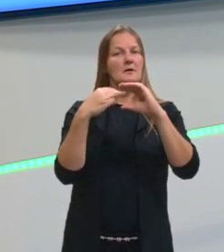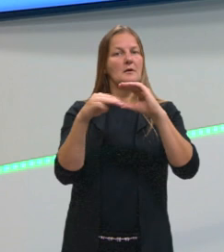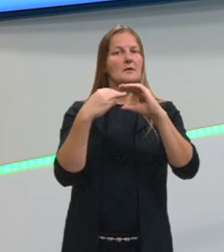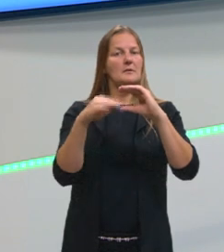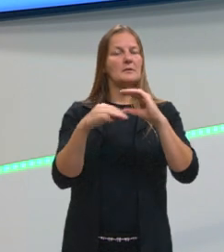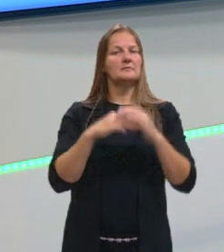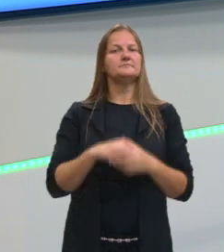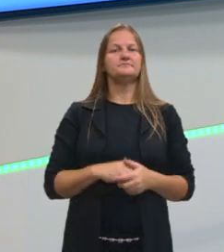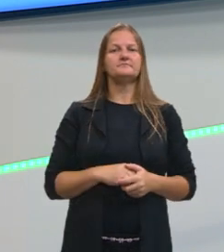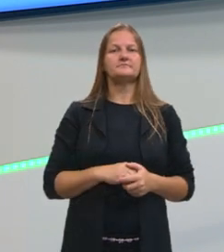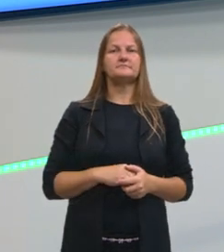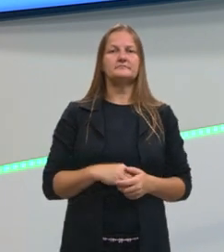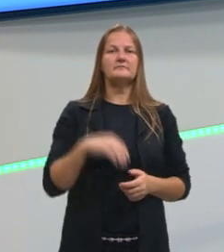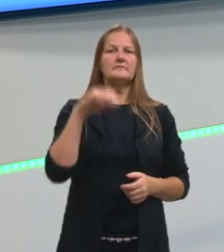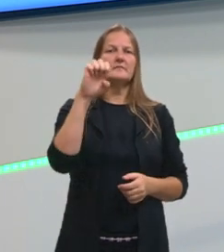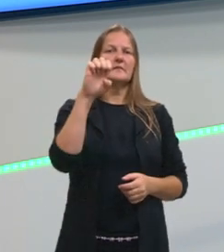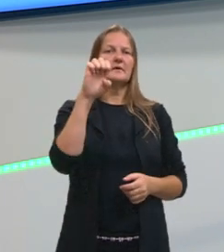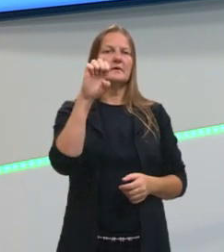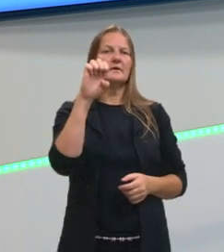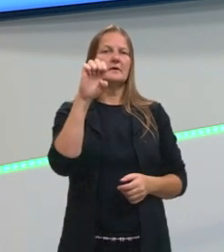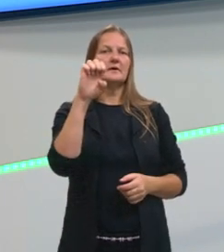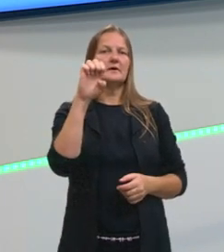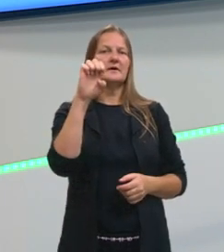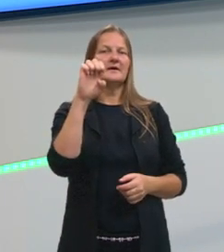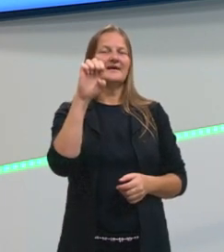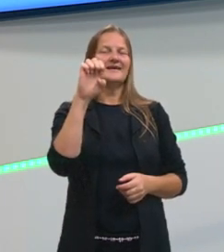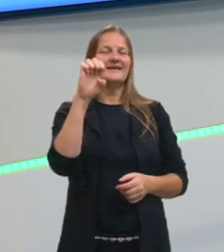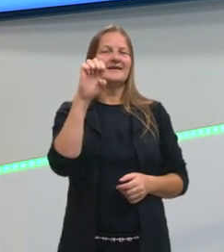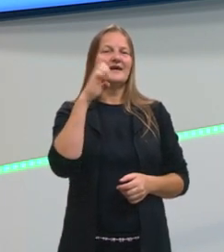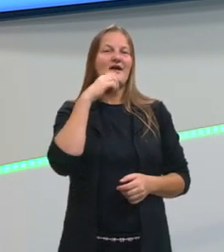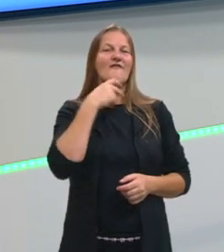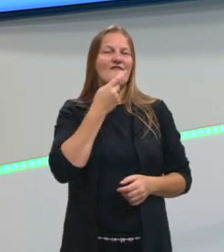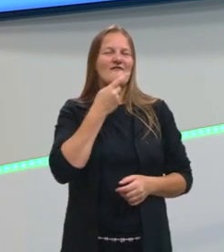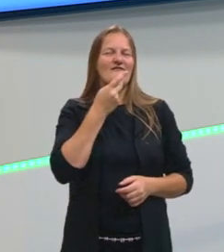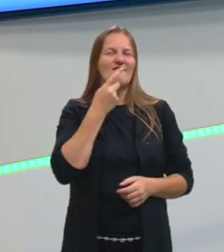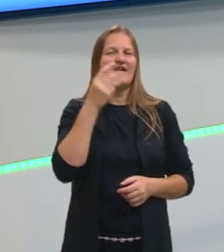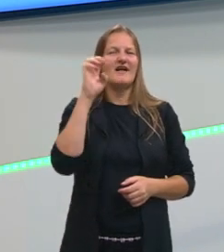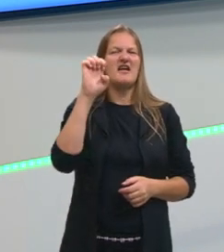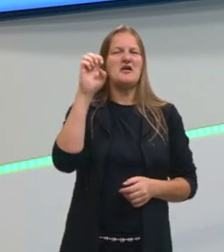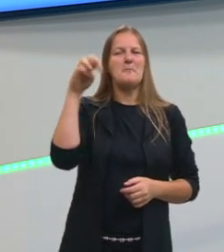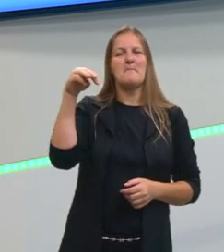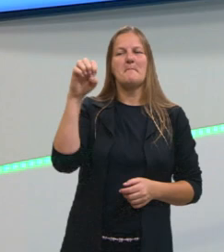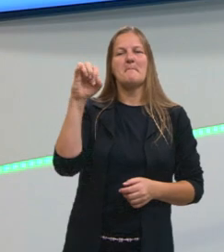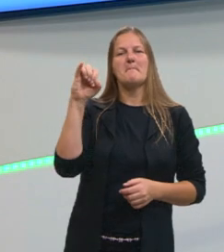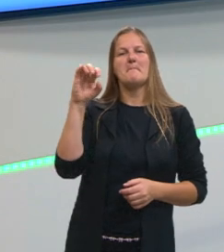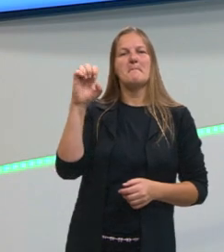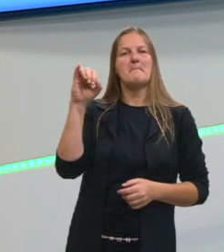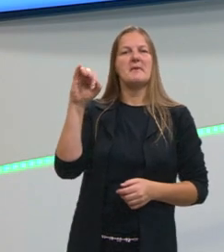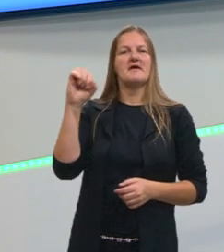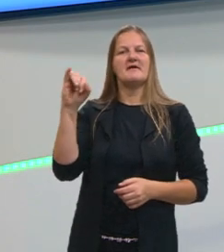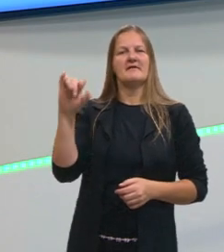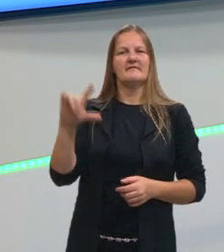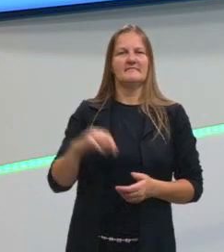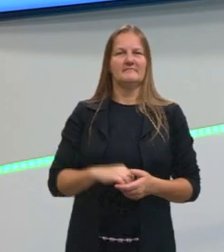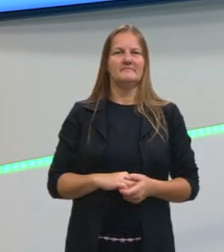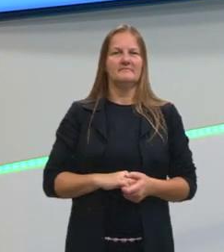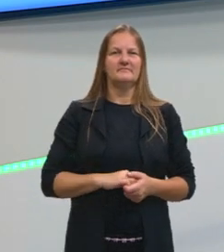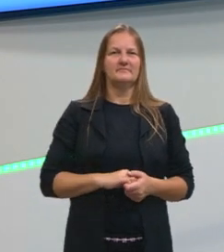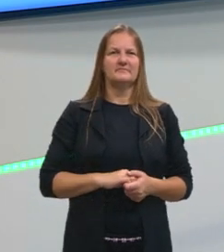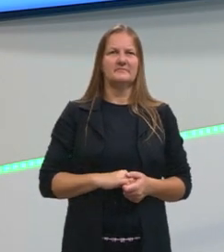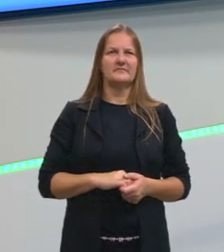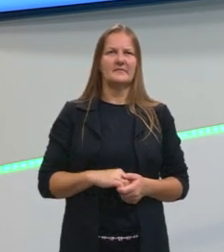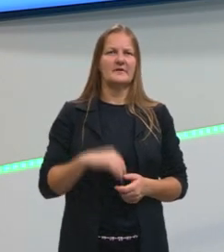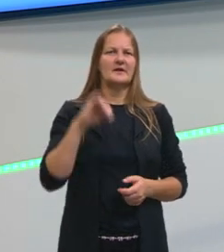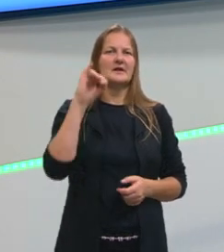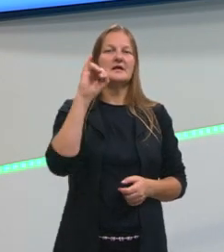a pronúncia certa é emmel emmel pouca gente sabe que a pronúncia certa é e-mail e